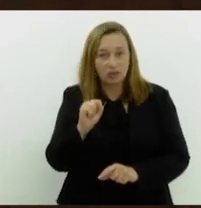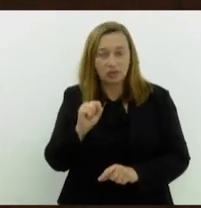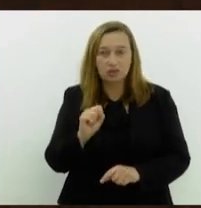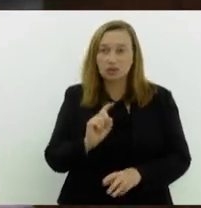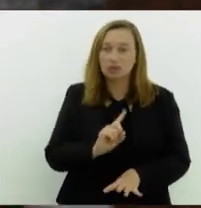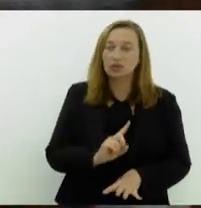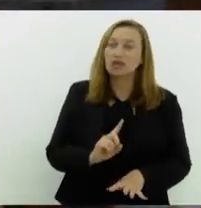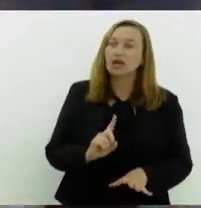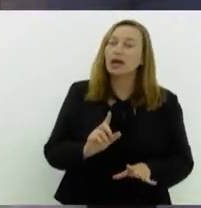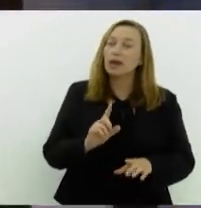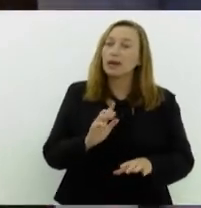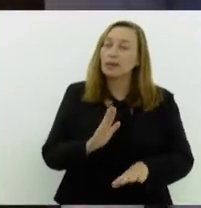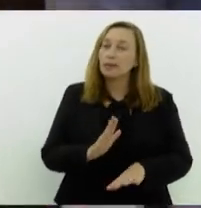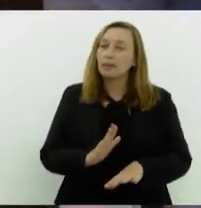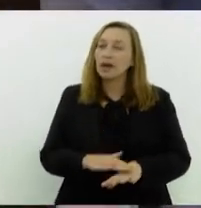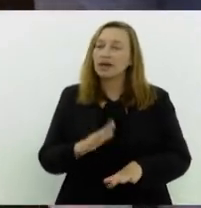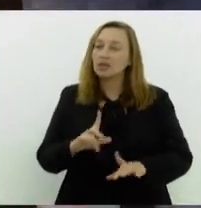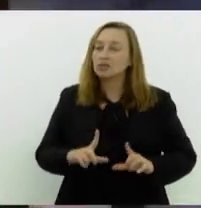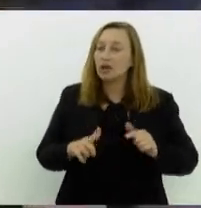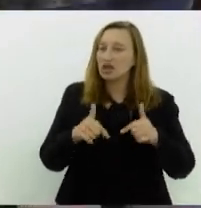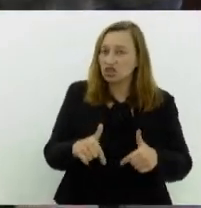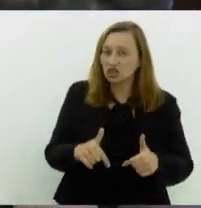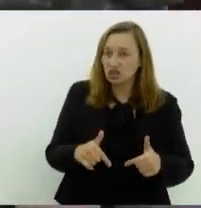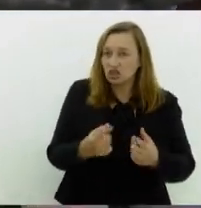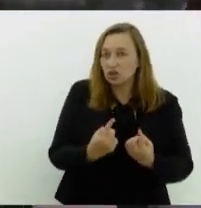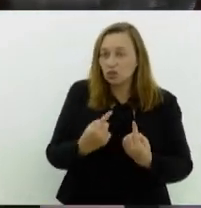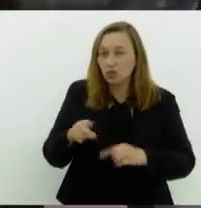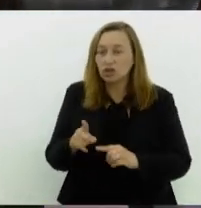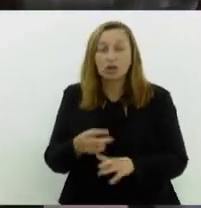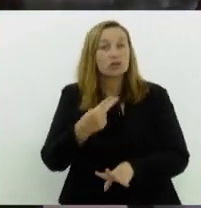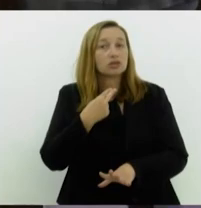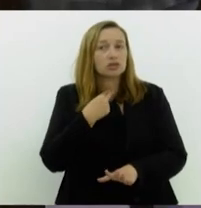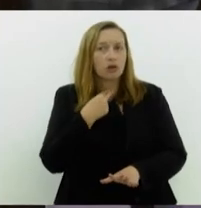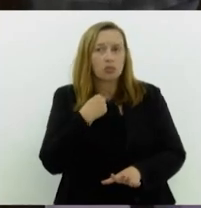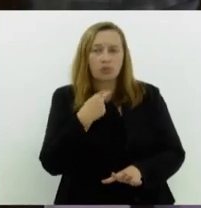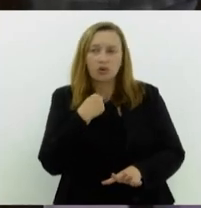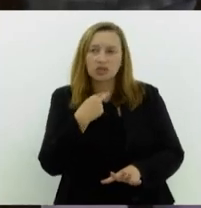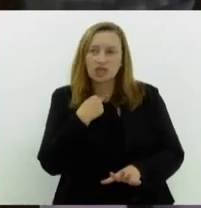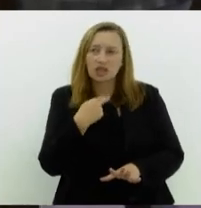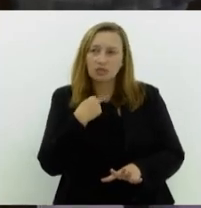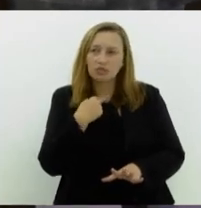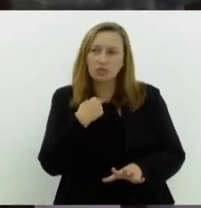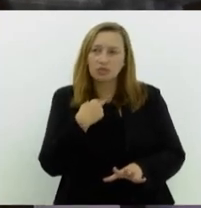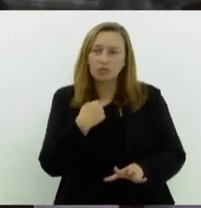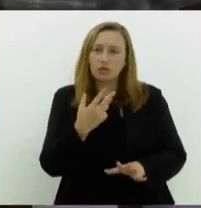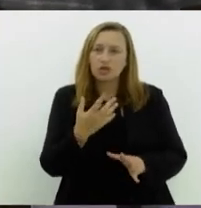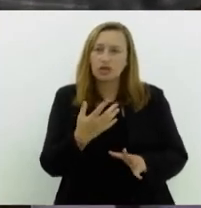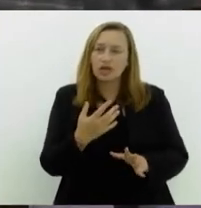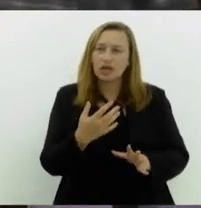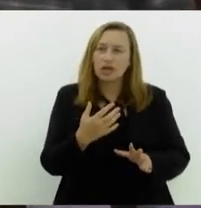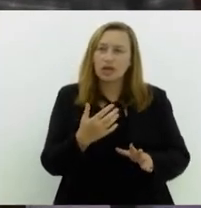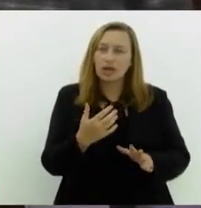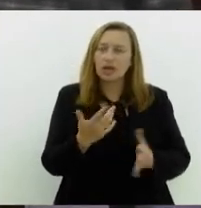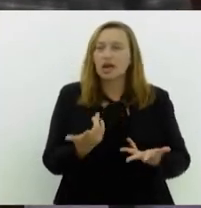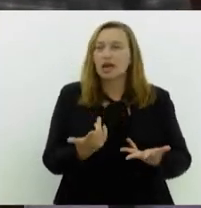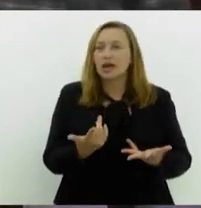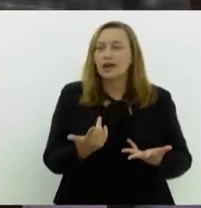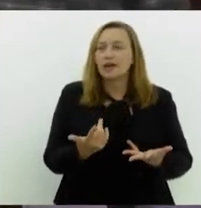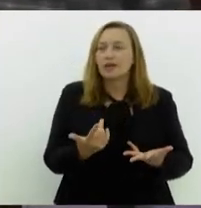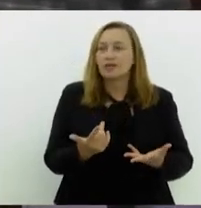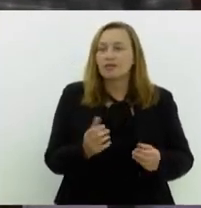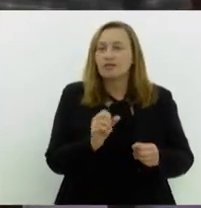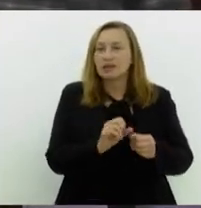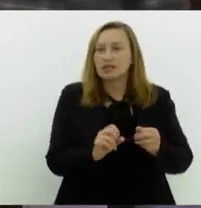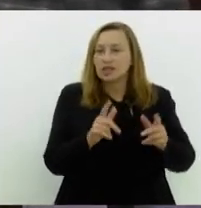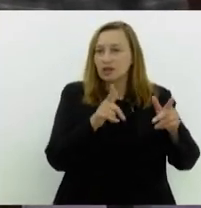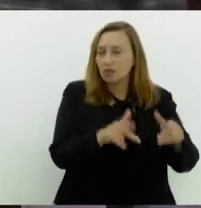uma forma de cercar. Nós não podemos legislar sobre o lado penal, mas podemos legislar sobre a questão administrativa.